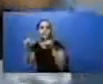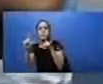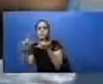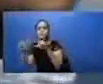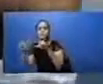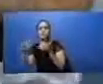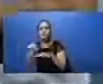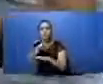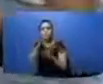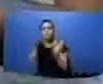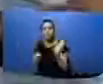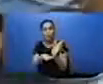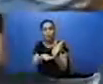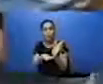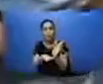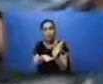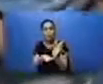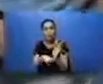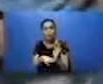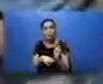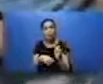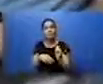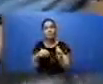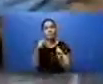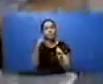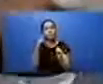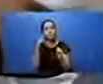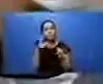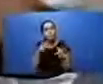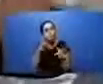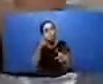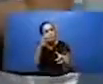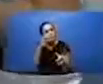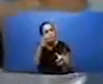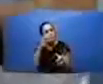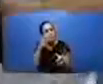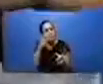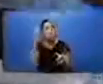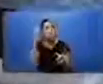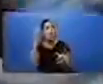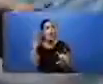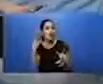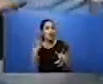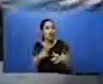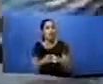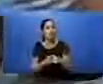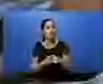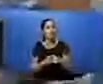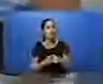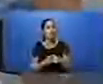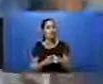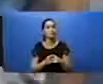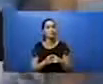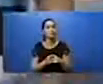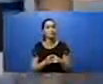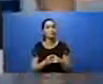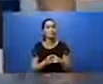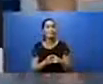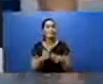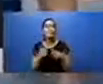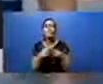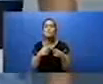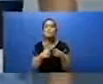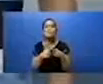de um total. Então, enxergando isso daqui, fica mais fácil. Tá, por que